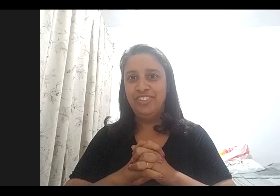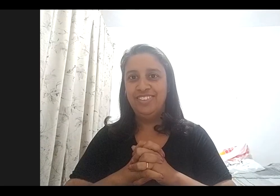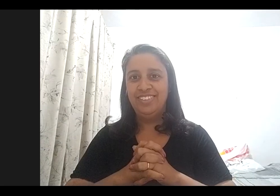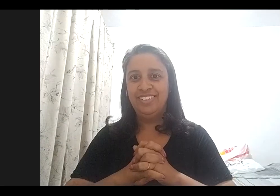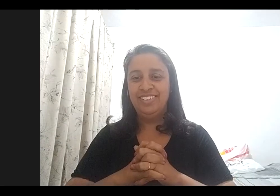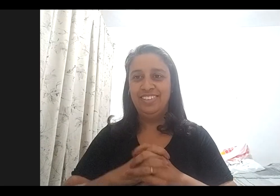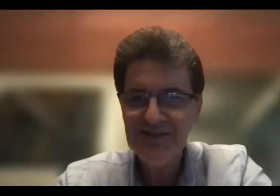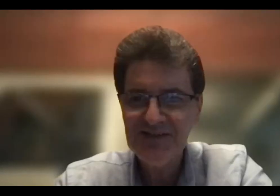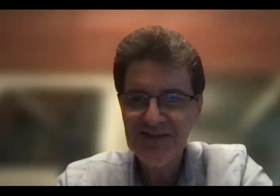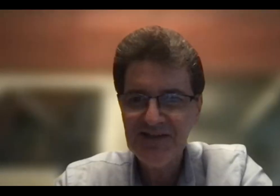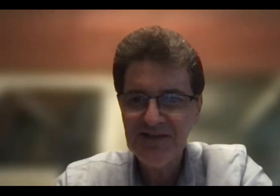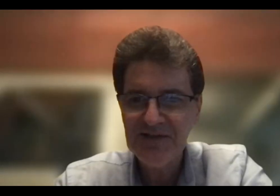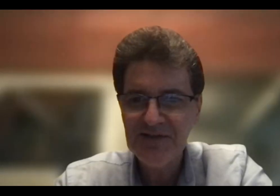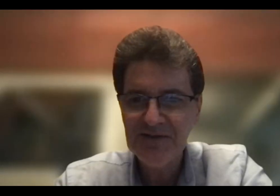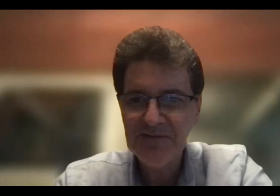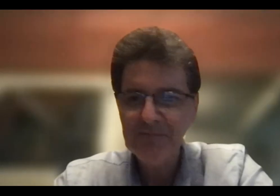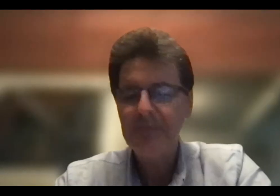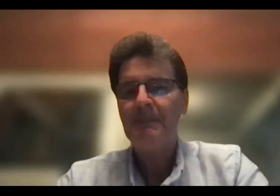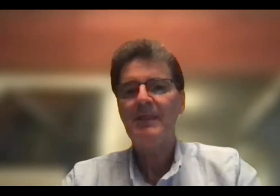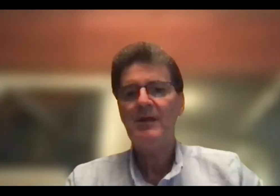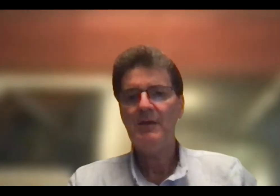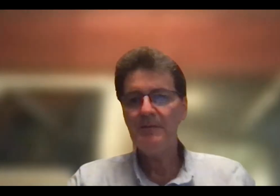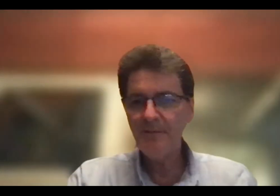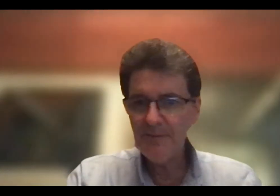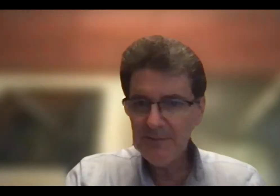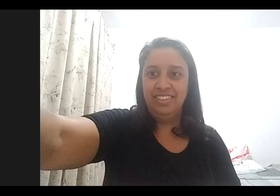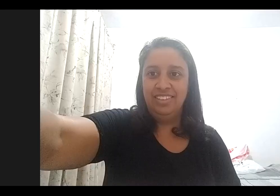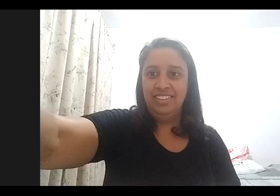Tchau, Gi.